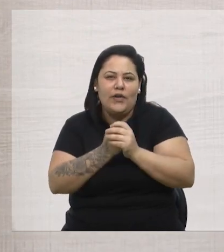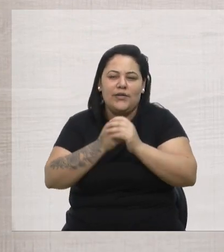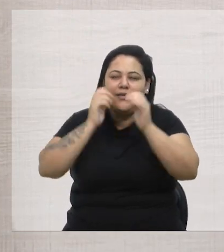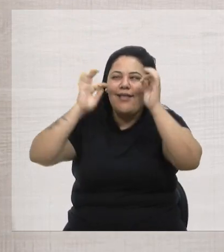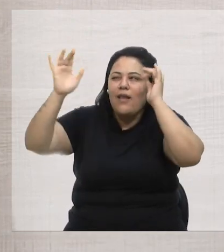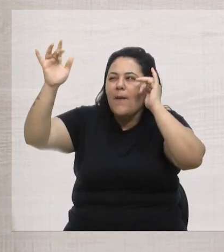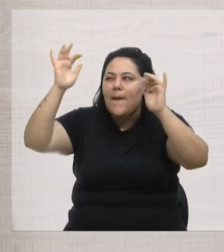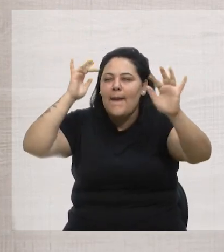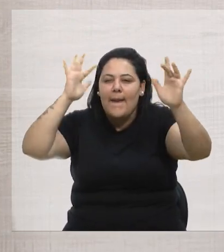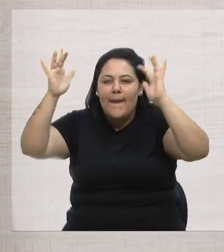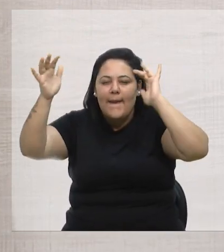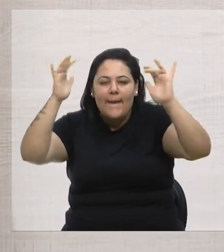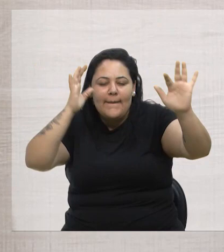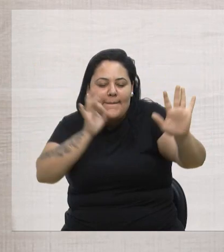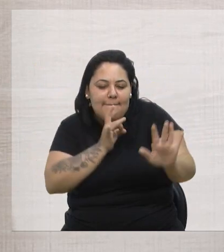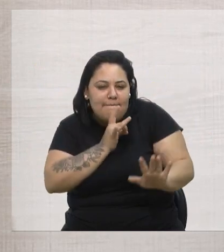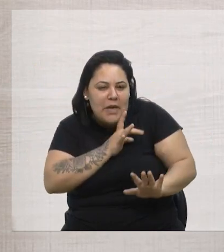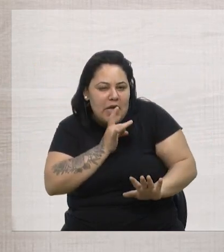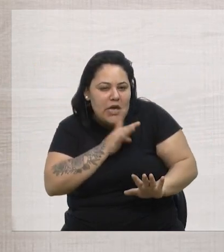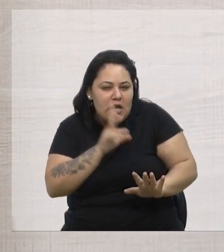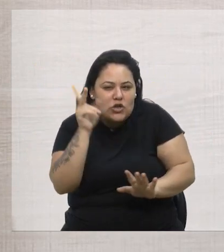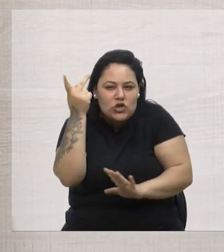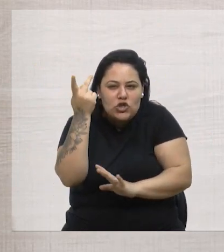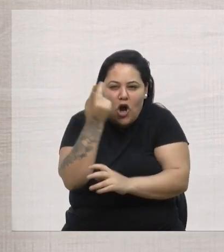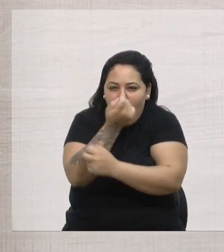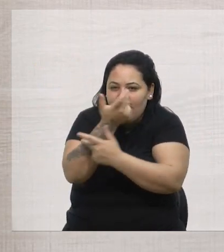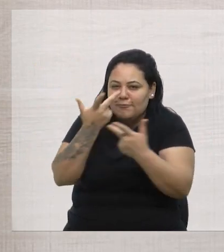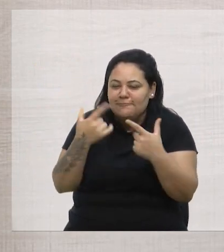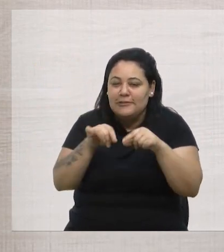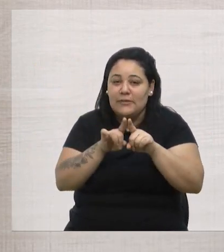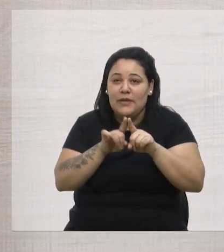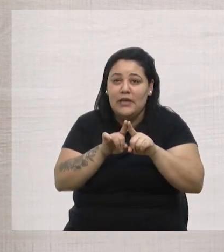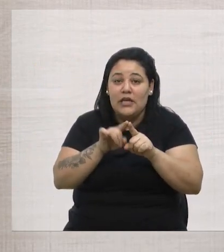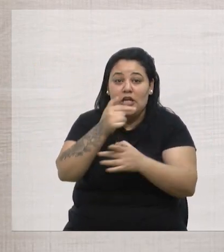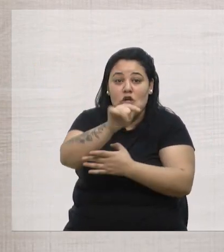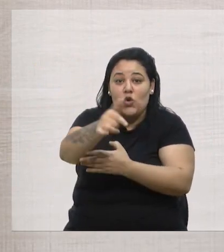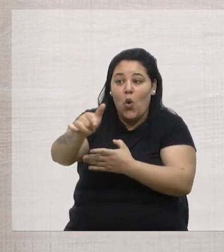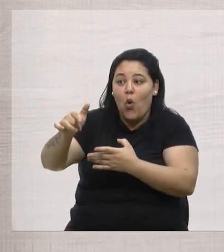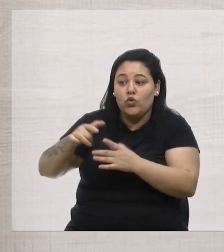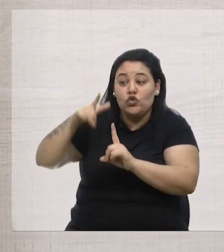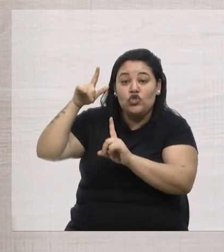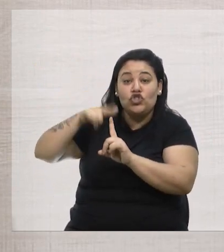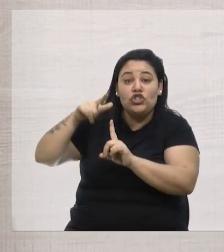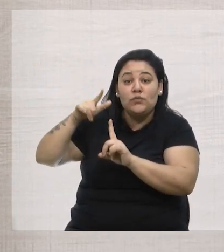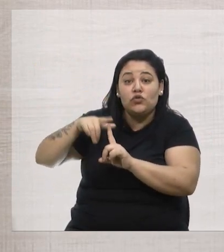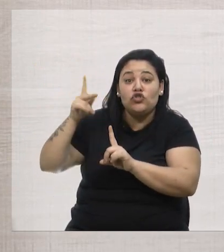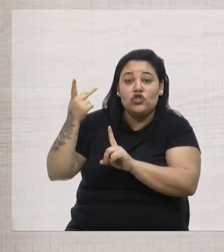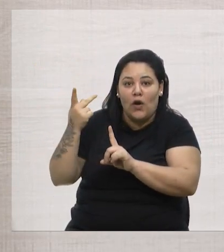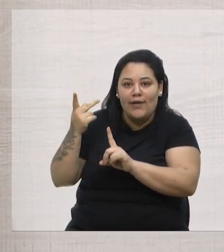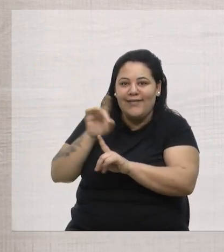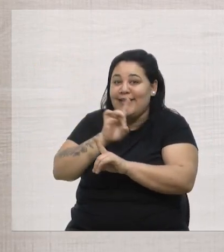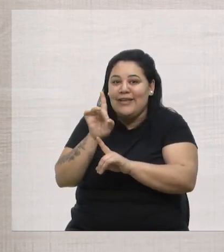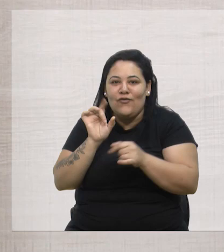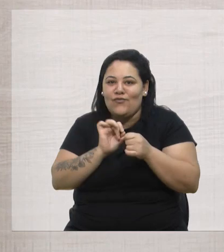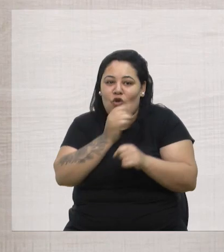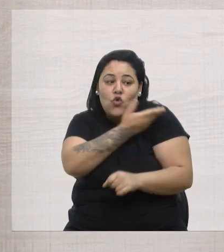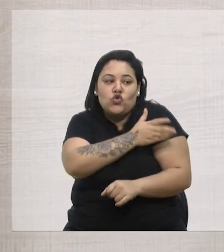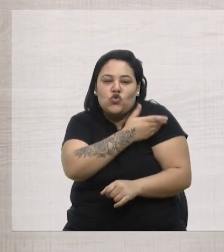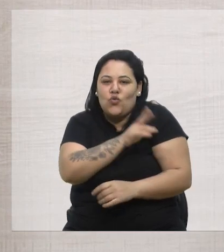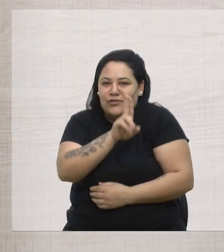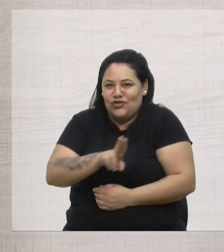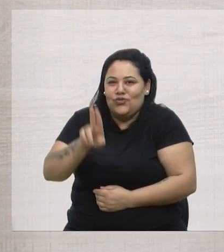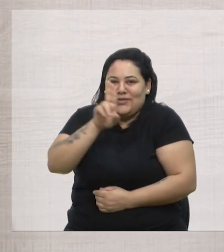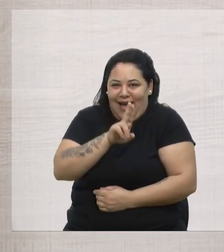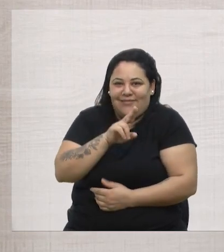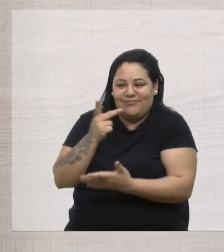para a fantasia, para o terror, e para outros gêneros que estavam em desuso nos Estados